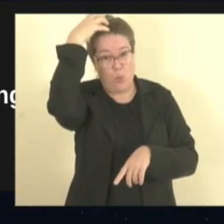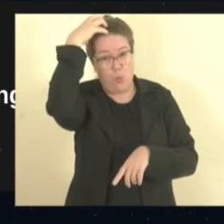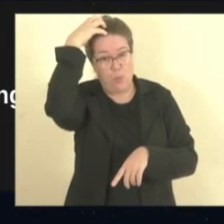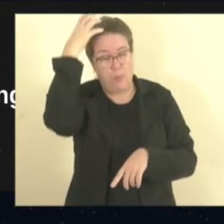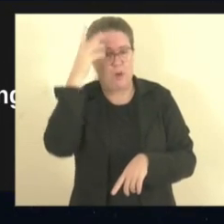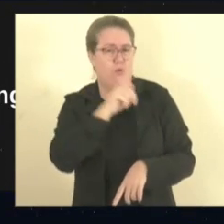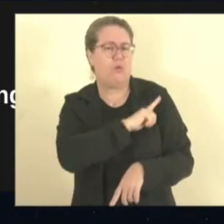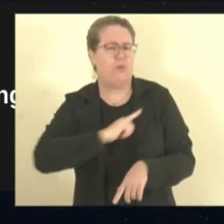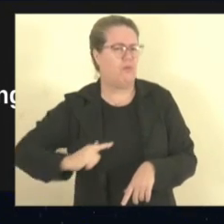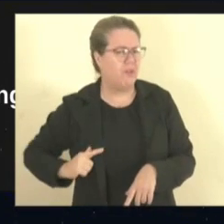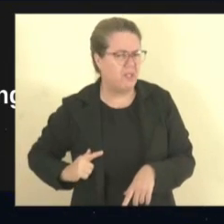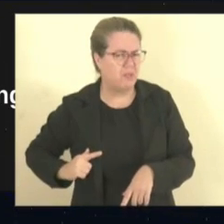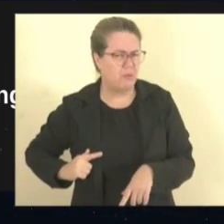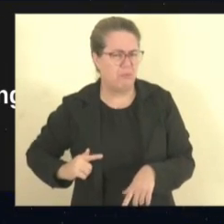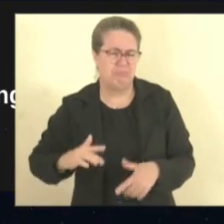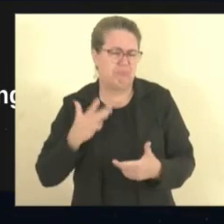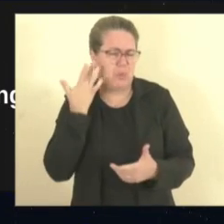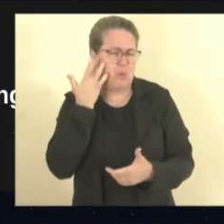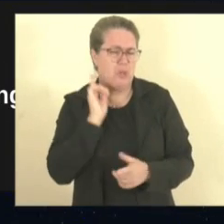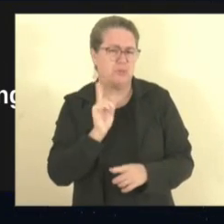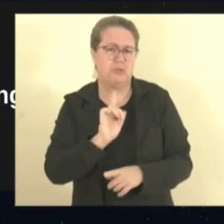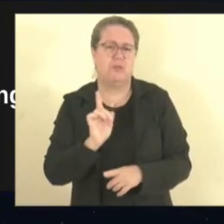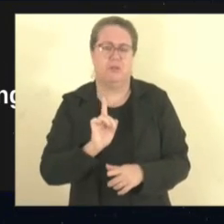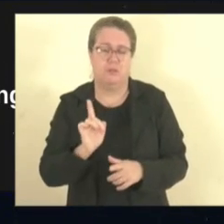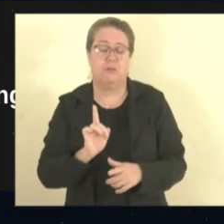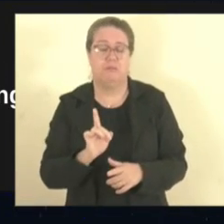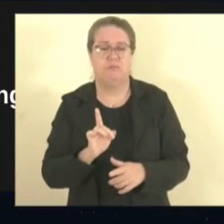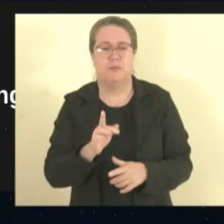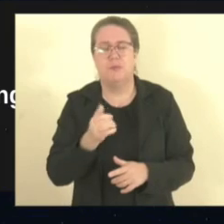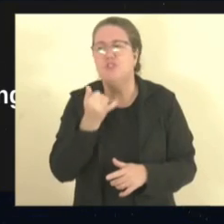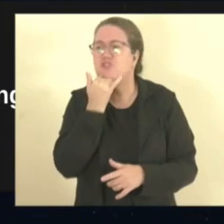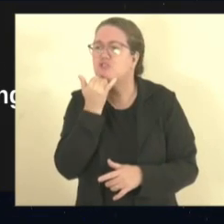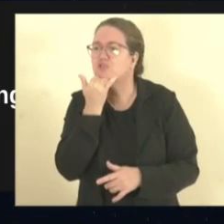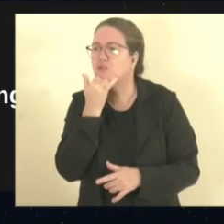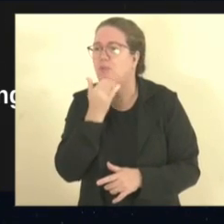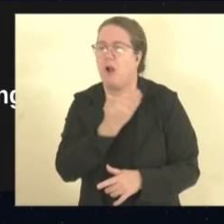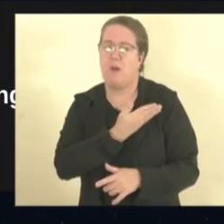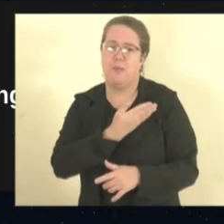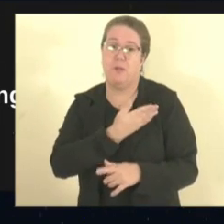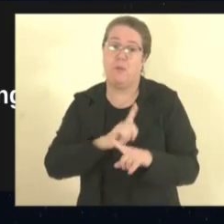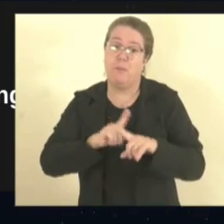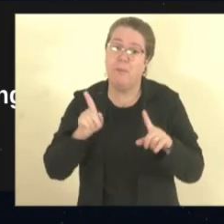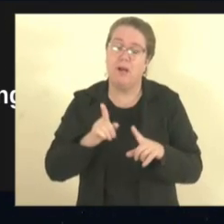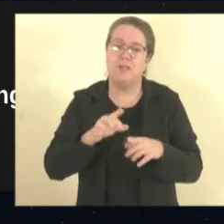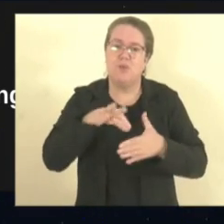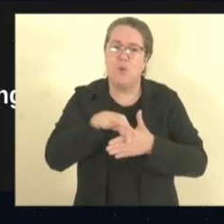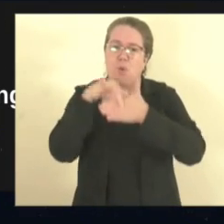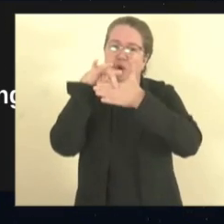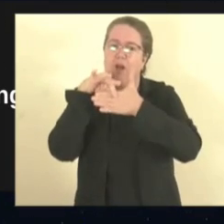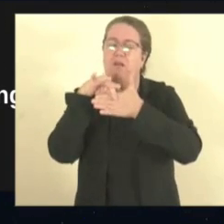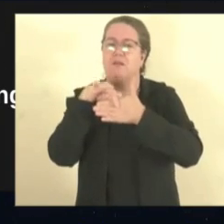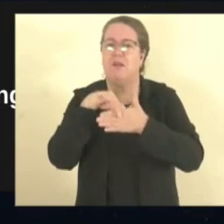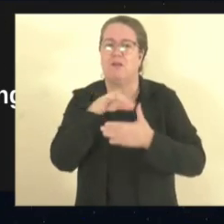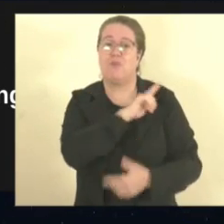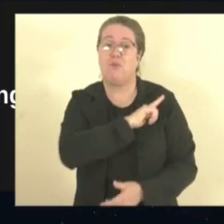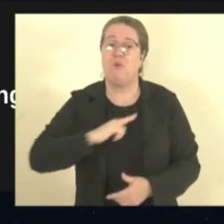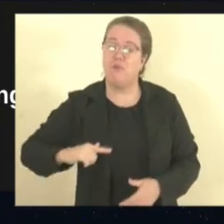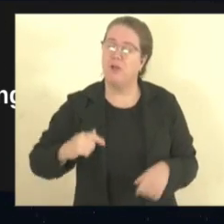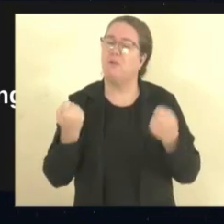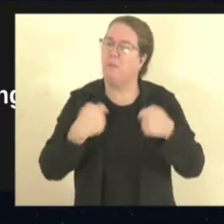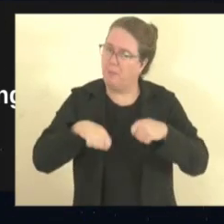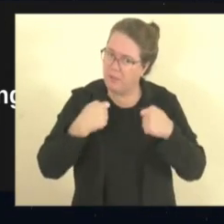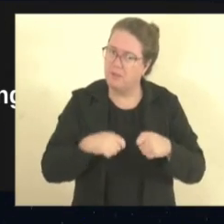até pedir desculpa aos meus colegas, mas o líder do governo precisa informar isso, como fez agora. Ao